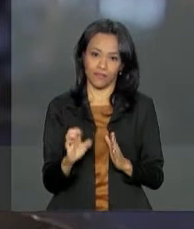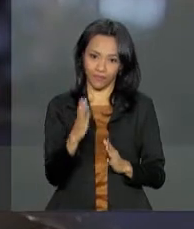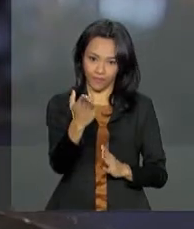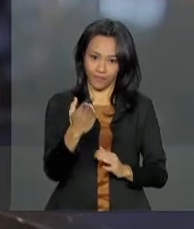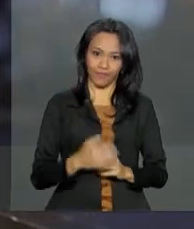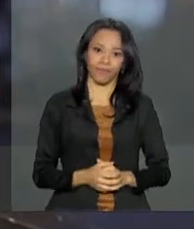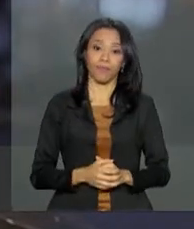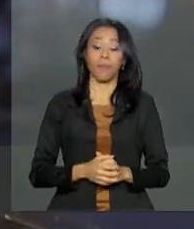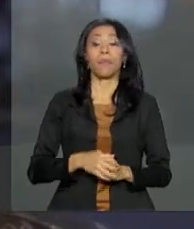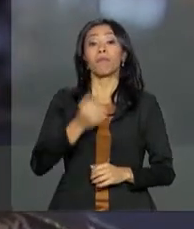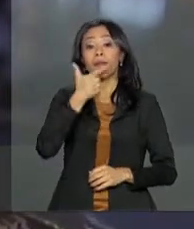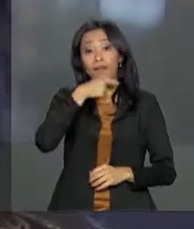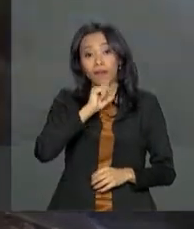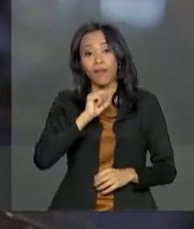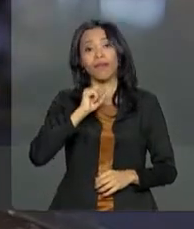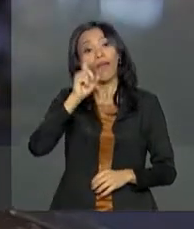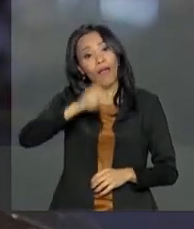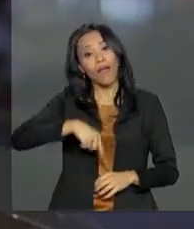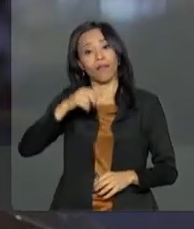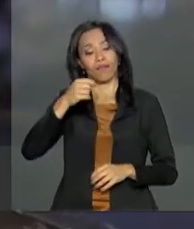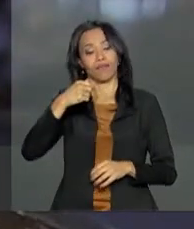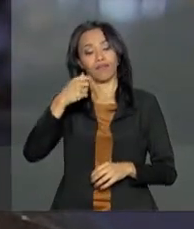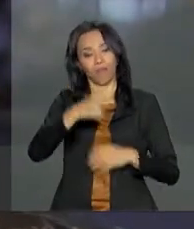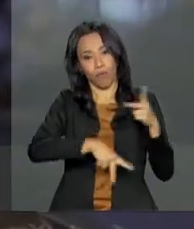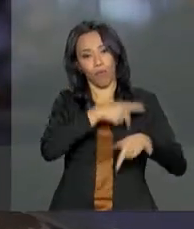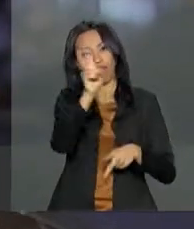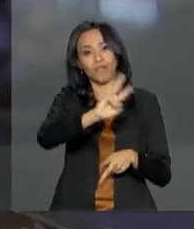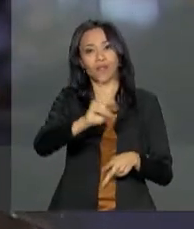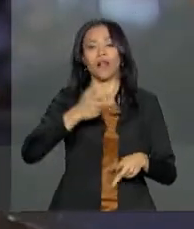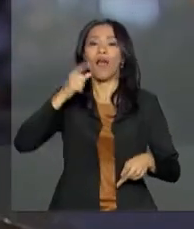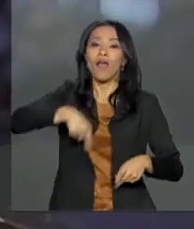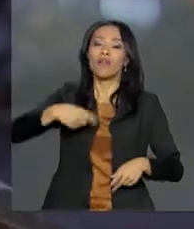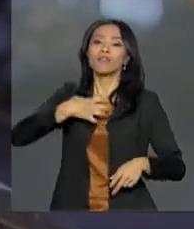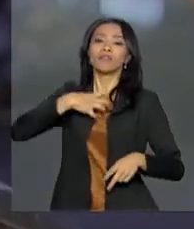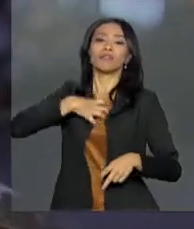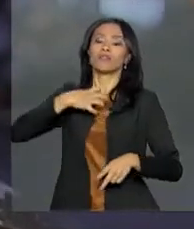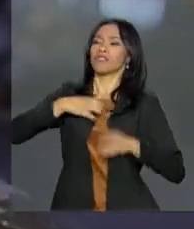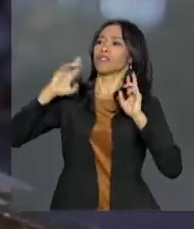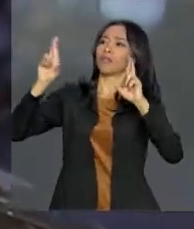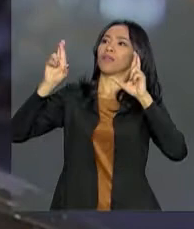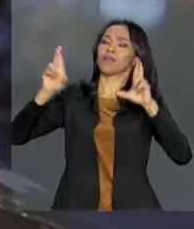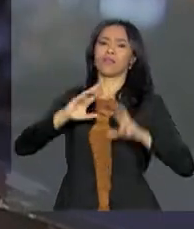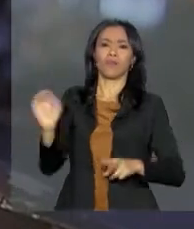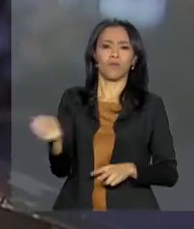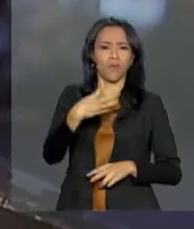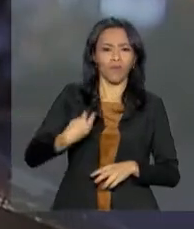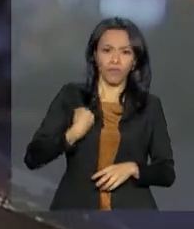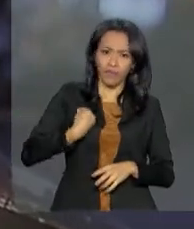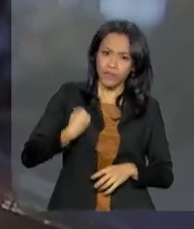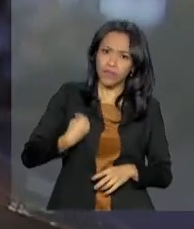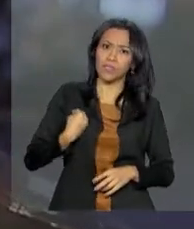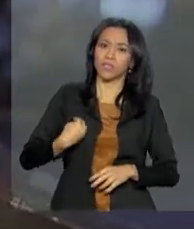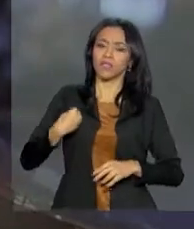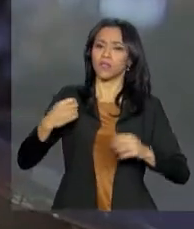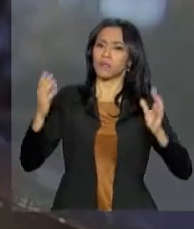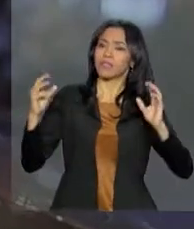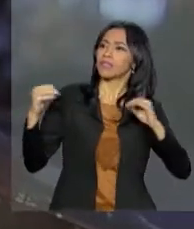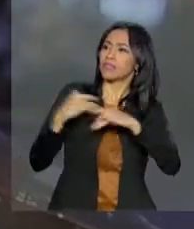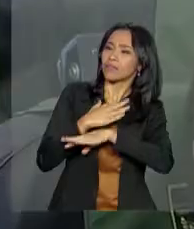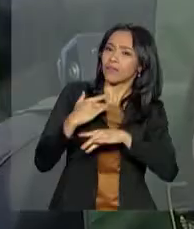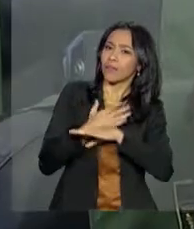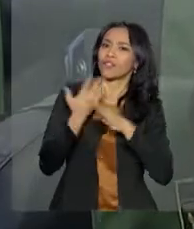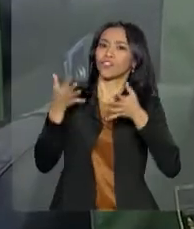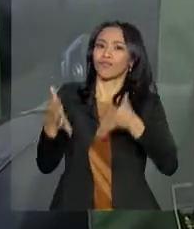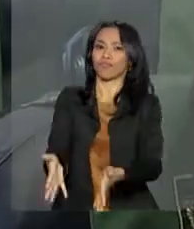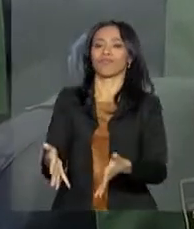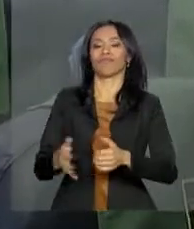uma representação da esperança de ter uma nova qualidade de vida em meios melhores nas cidades de destino.